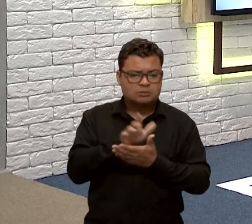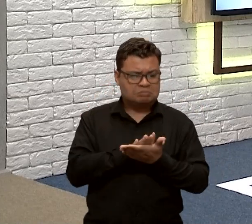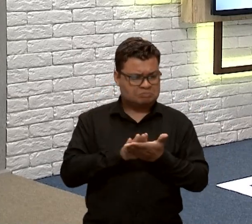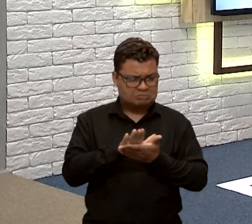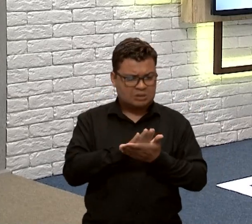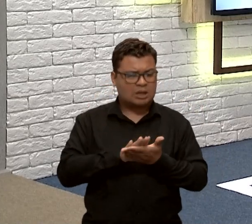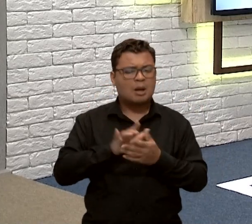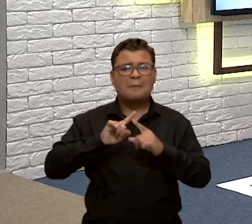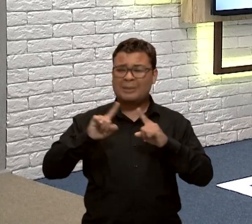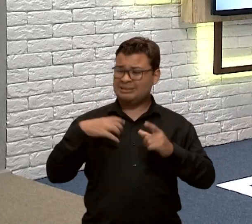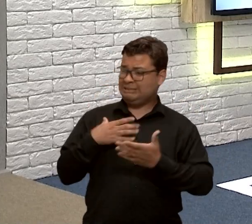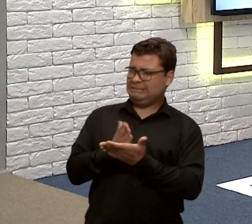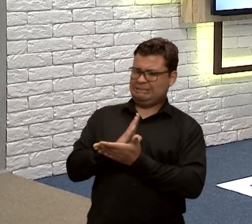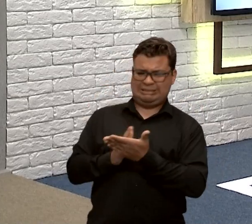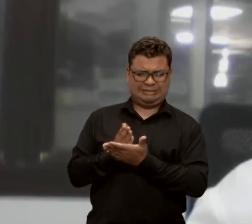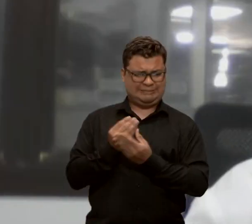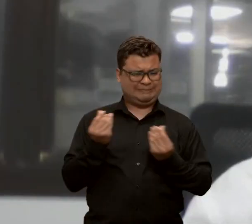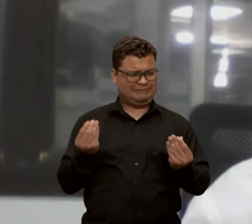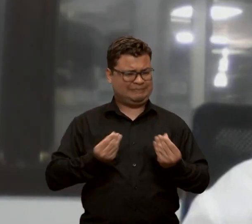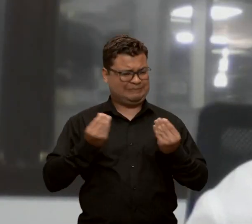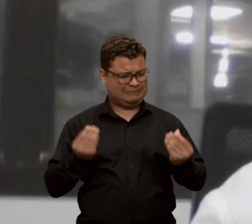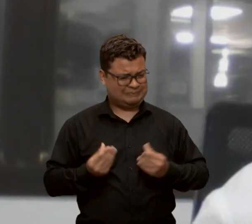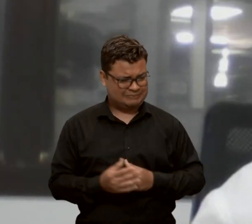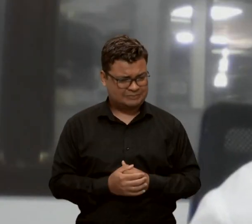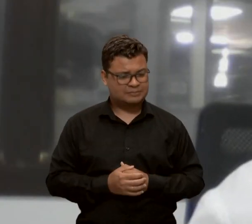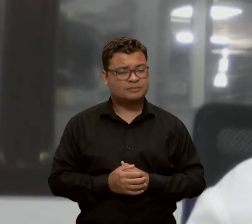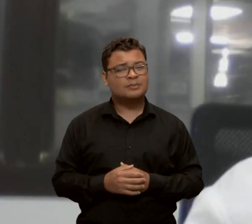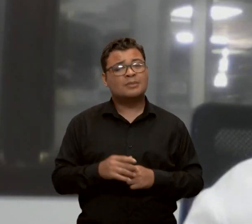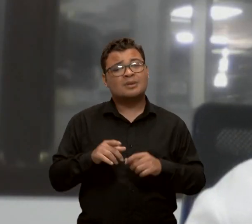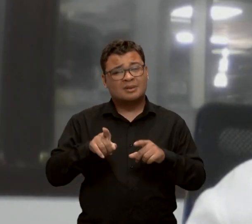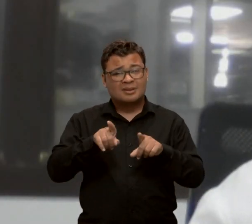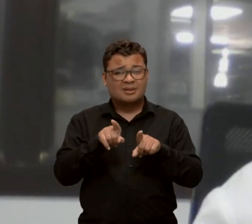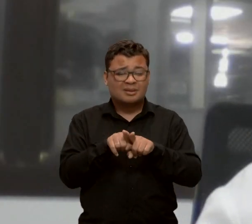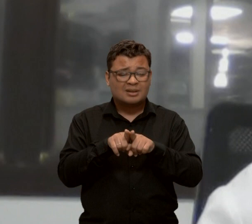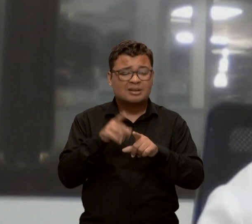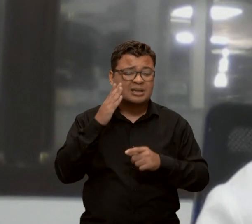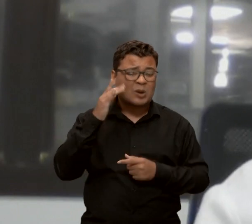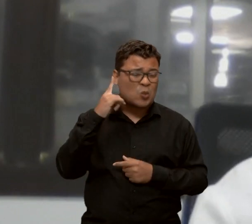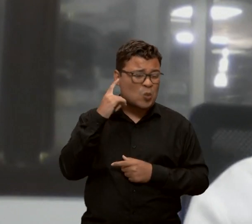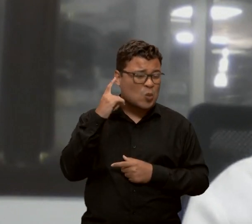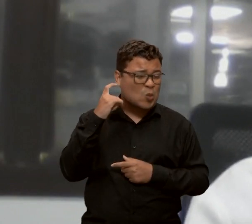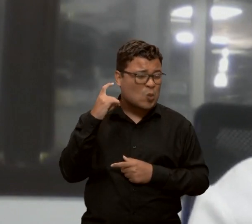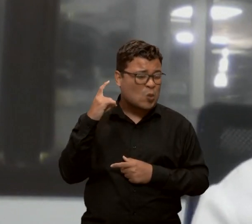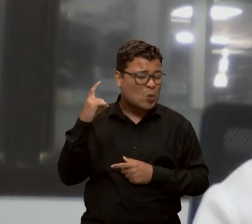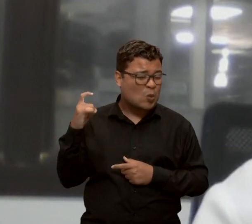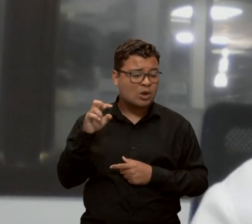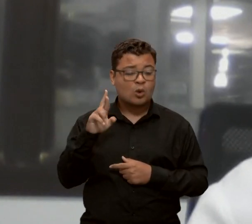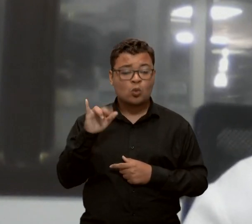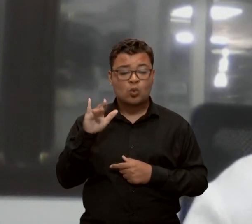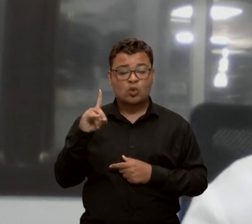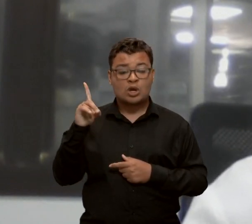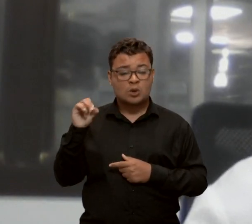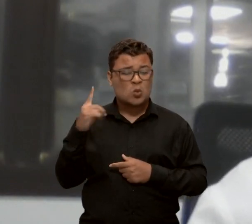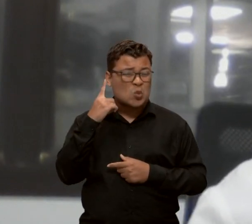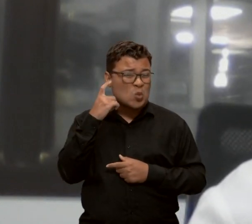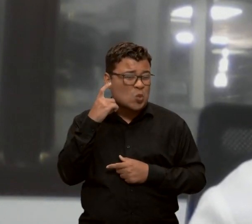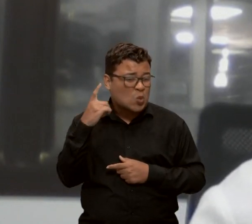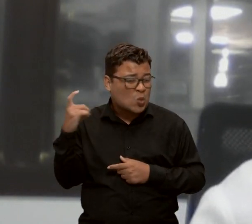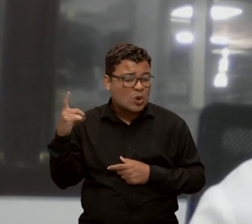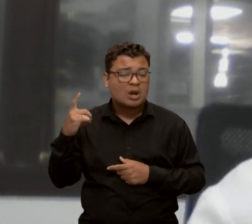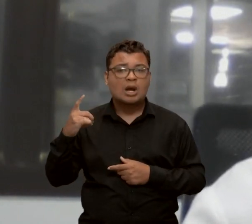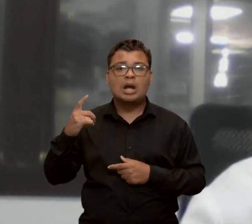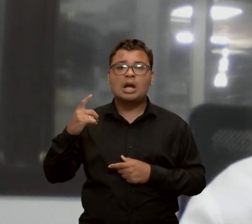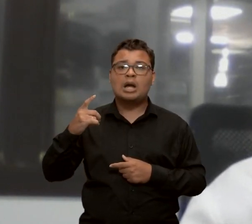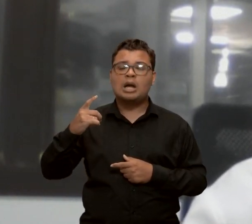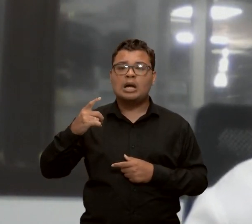desconforto para o som. Inclusive, o ruído ele é considerado já a segunda maior poluição, mais do que a água,